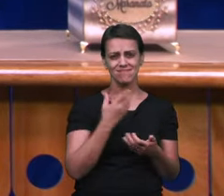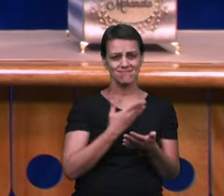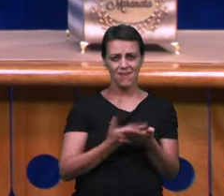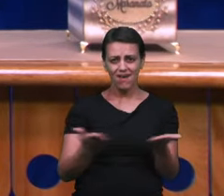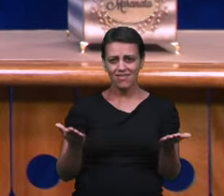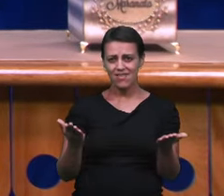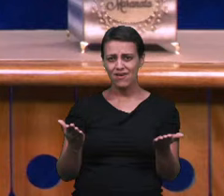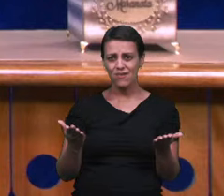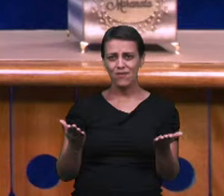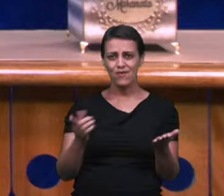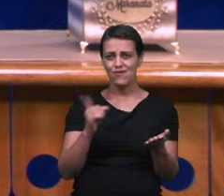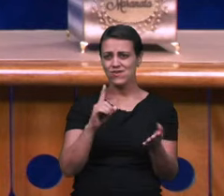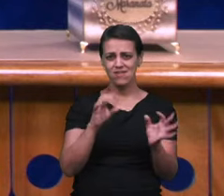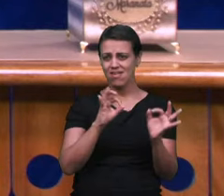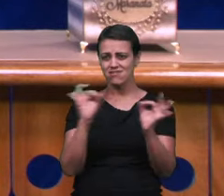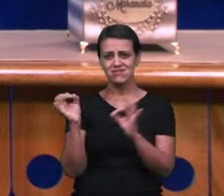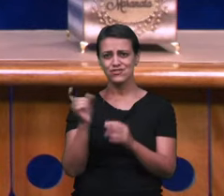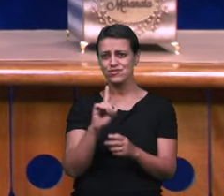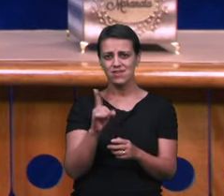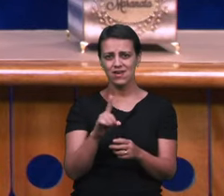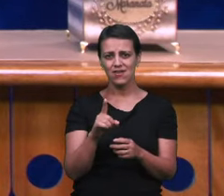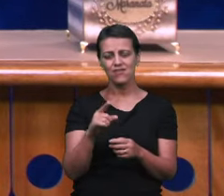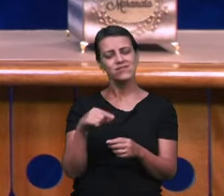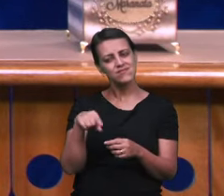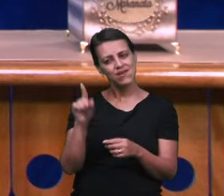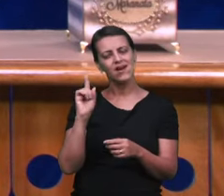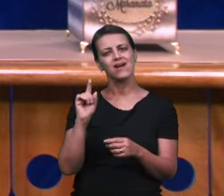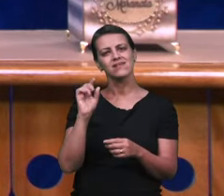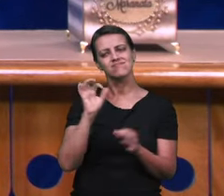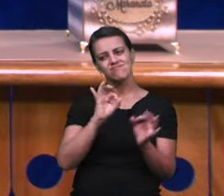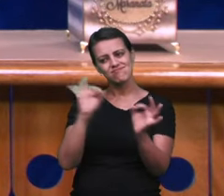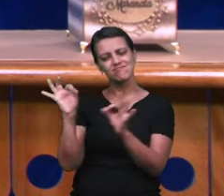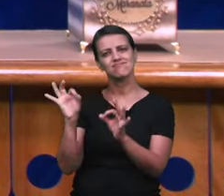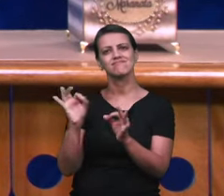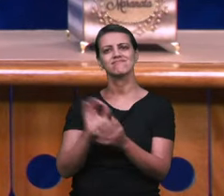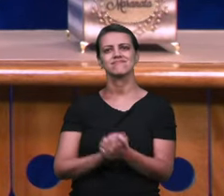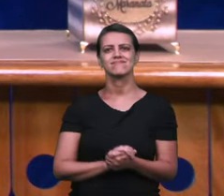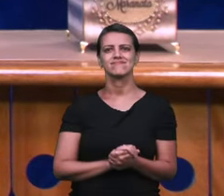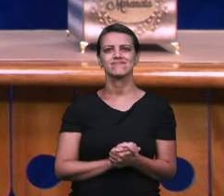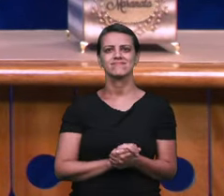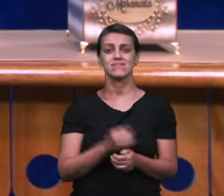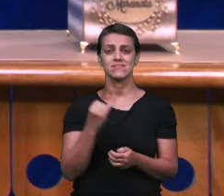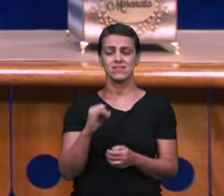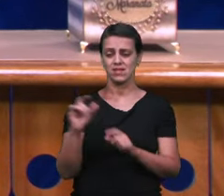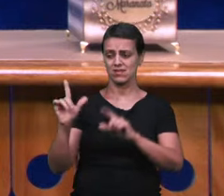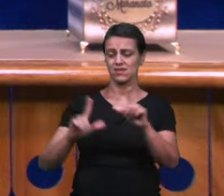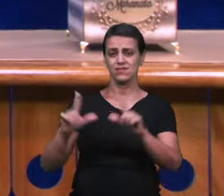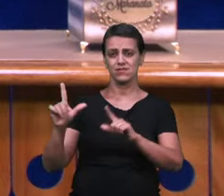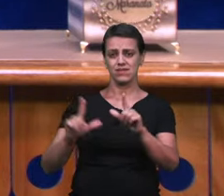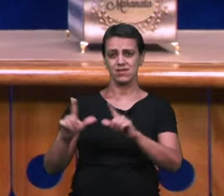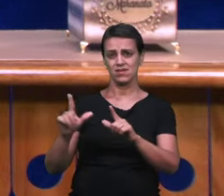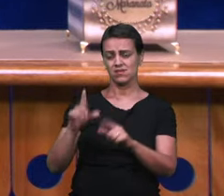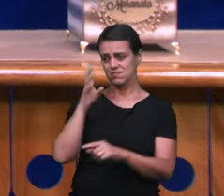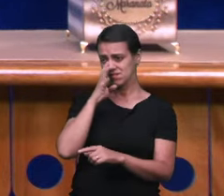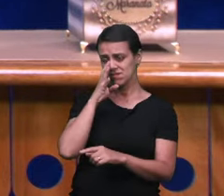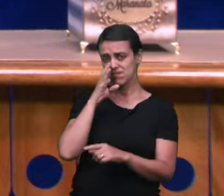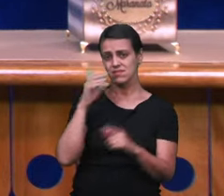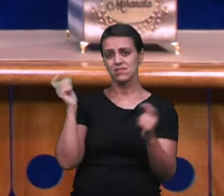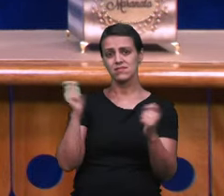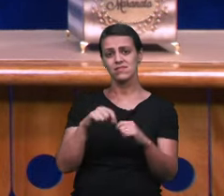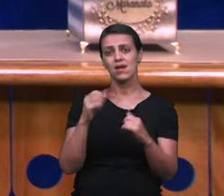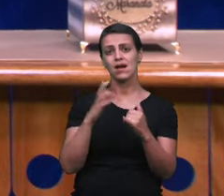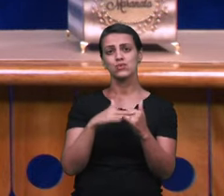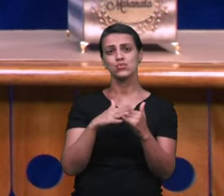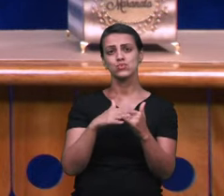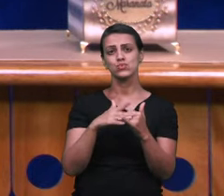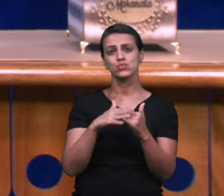assistiu, você não pode deixar de assistir. Se você está nos assistindo pela TV, é simples, entra no nosso canal no YouTube, coloca